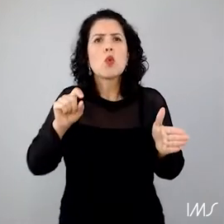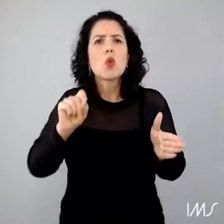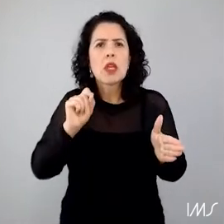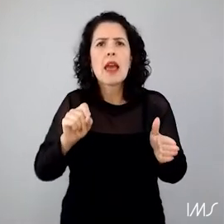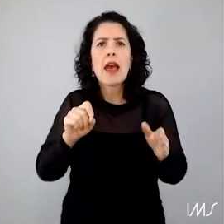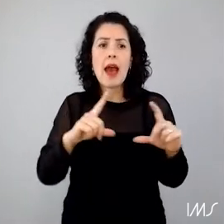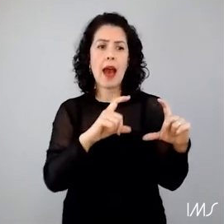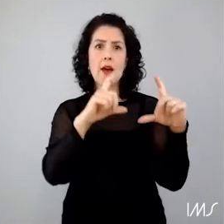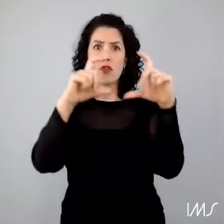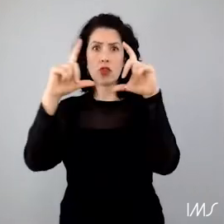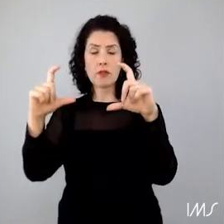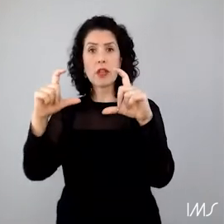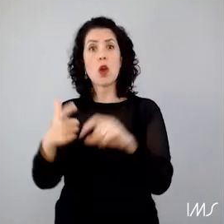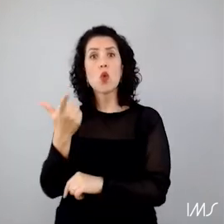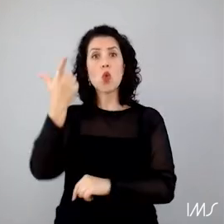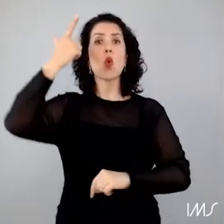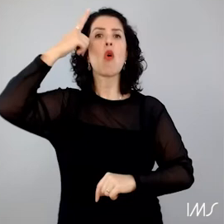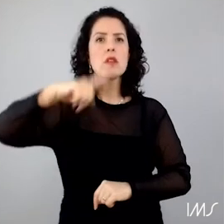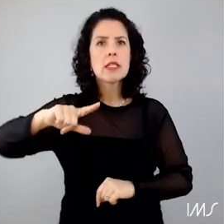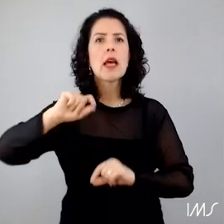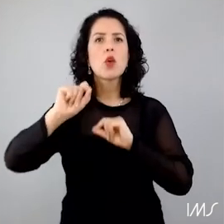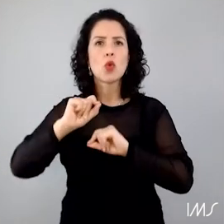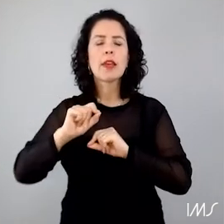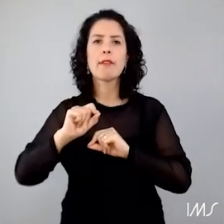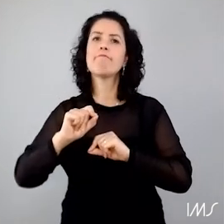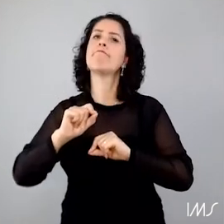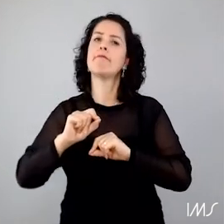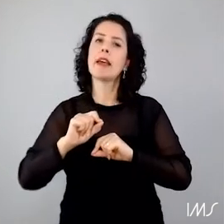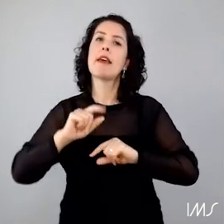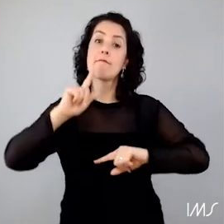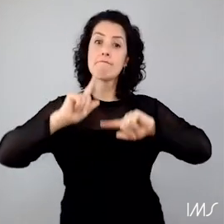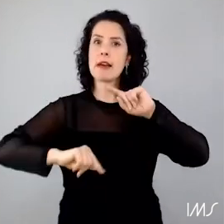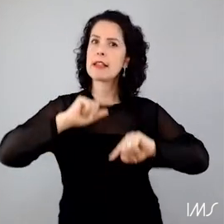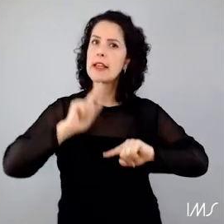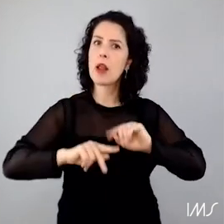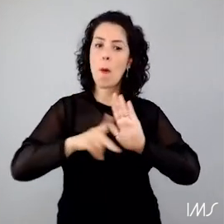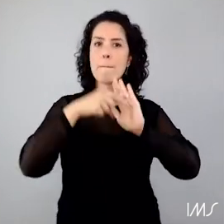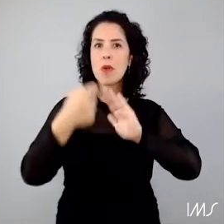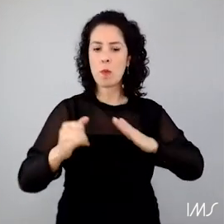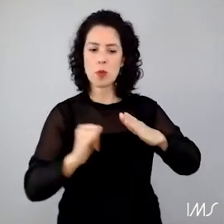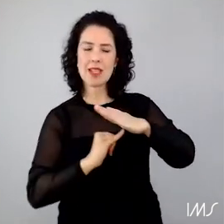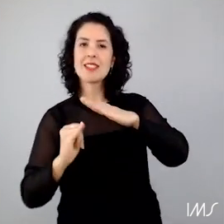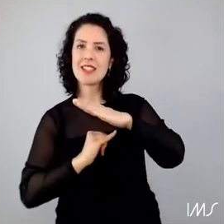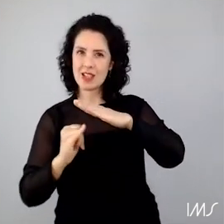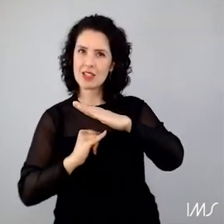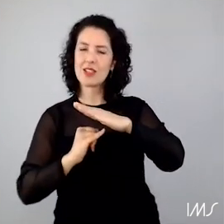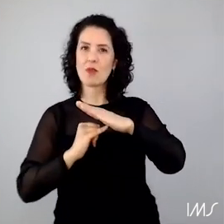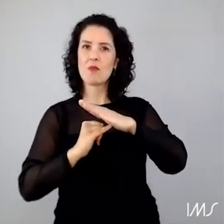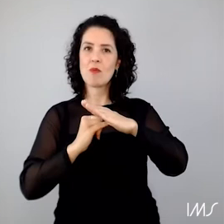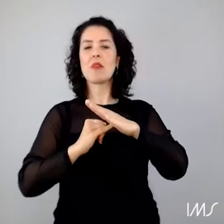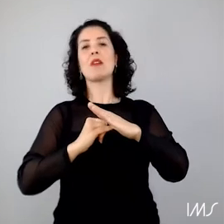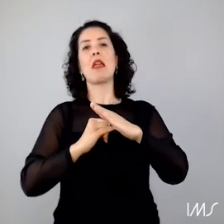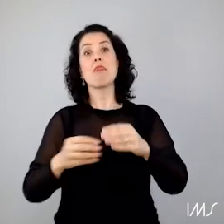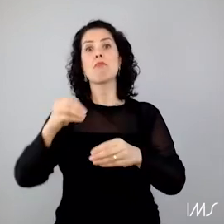status para ser objeto de institucionalização oficial